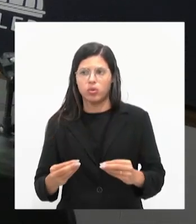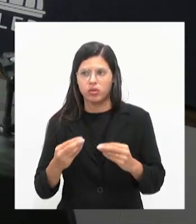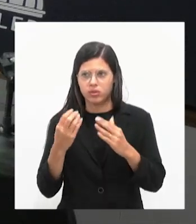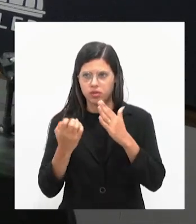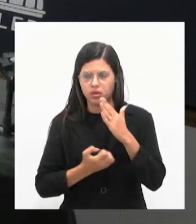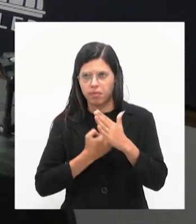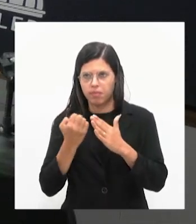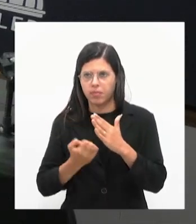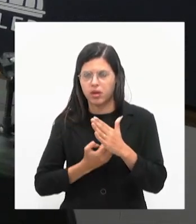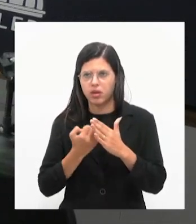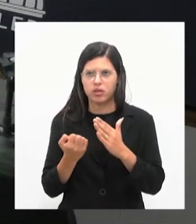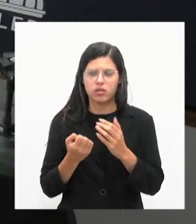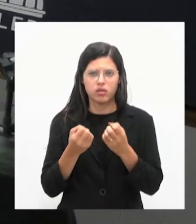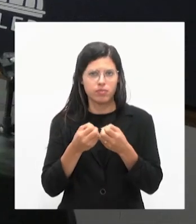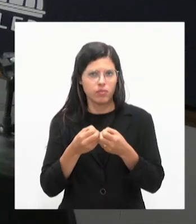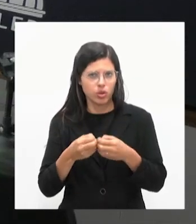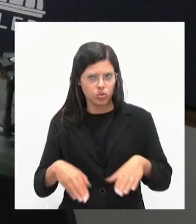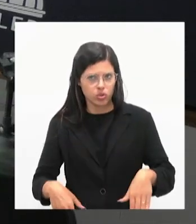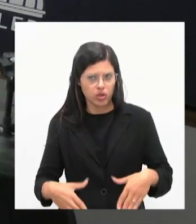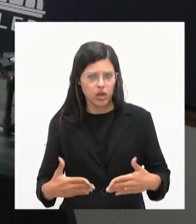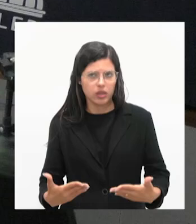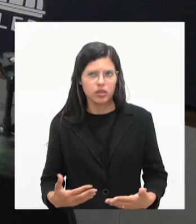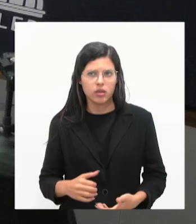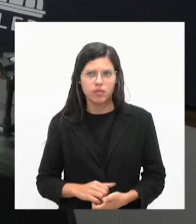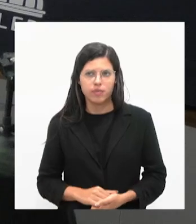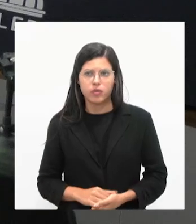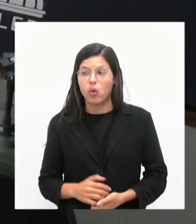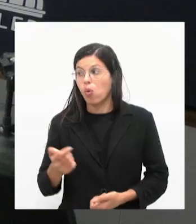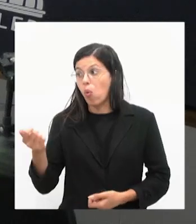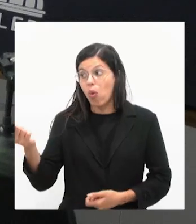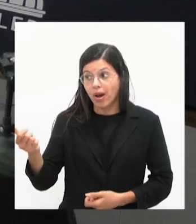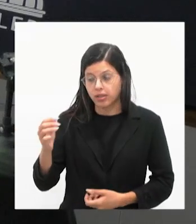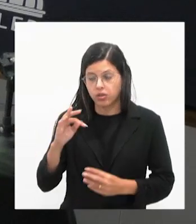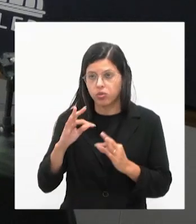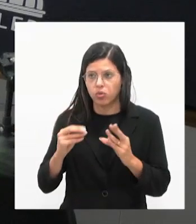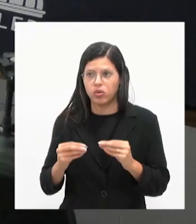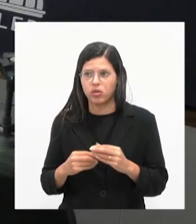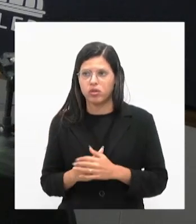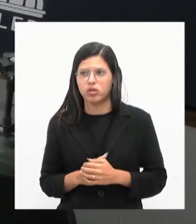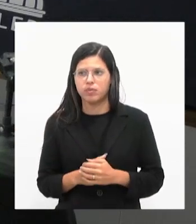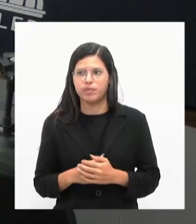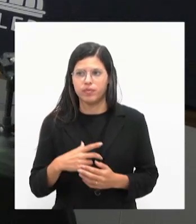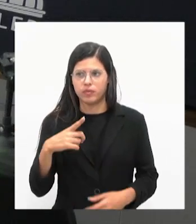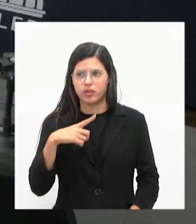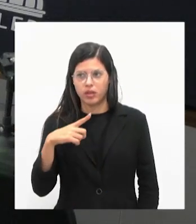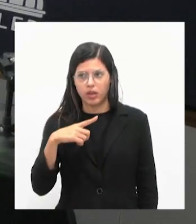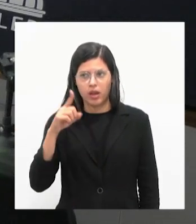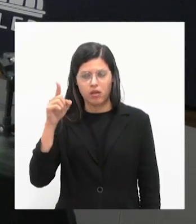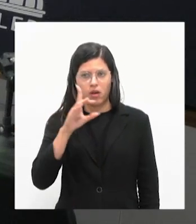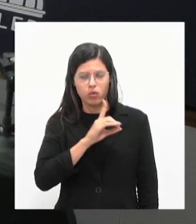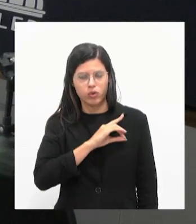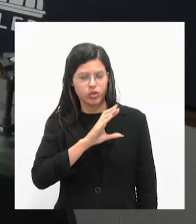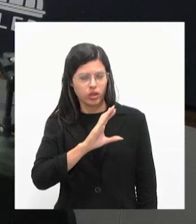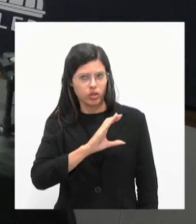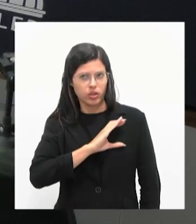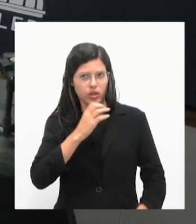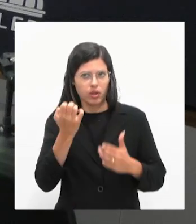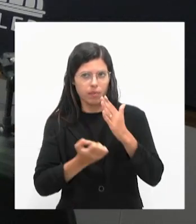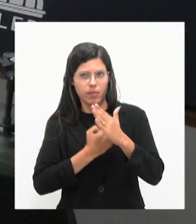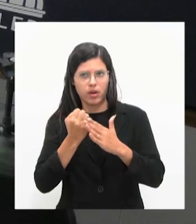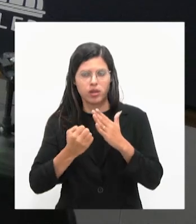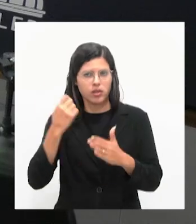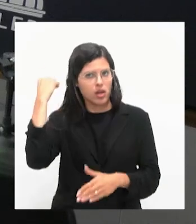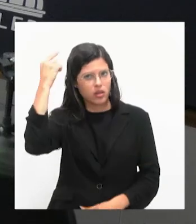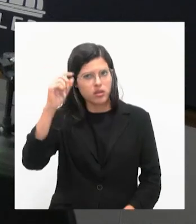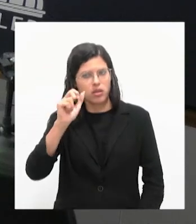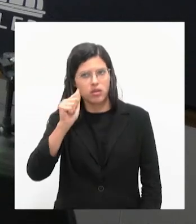estão sucateadas. A licitação... Não, quase todas. Quase todas. Você tem lá em Caxias a empresa Santo